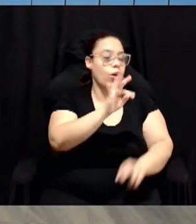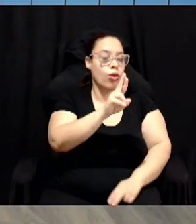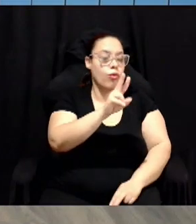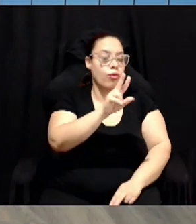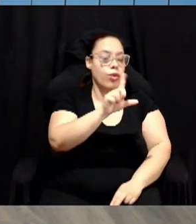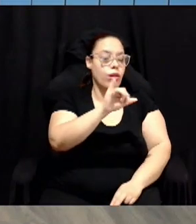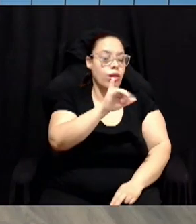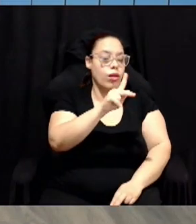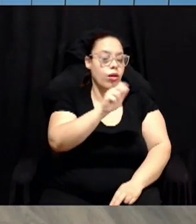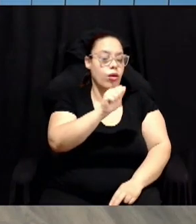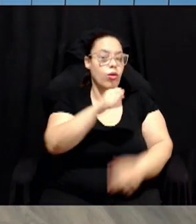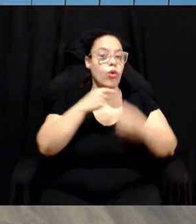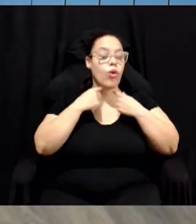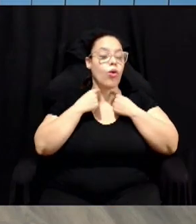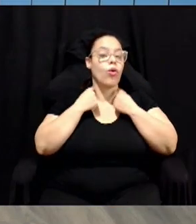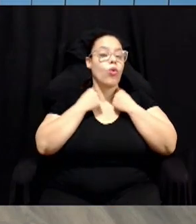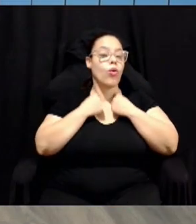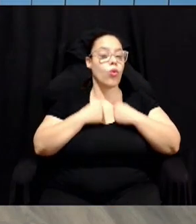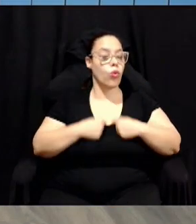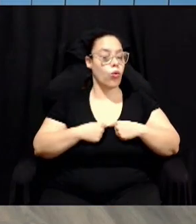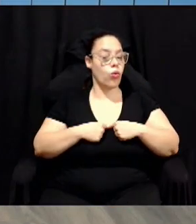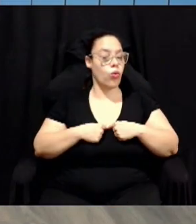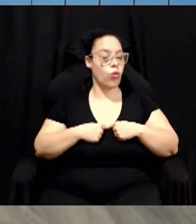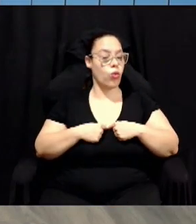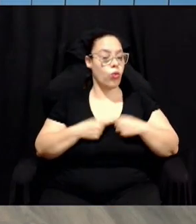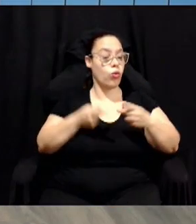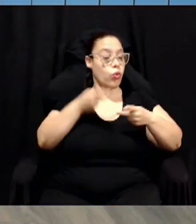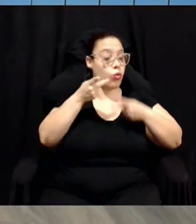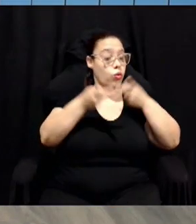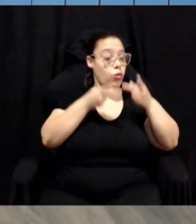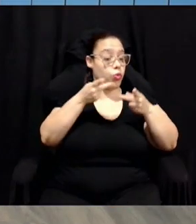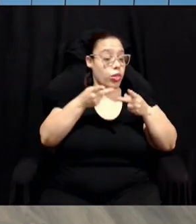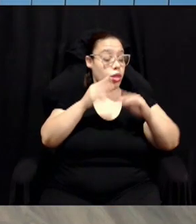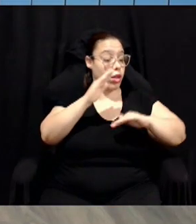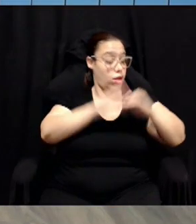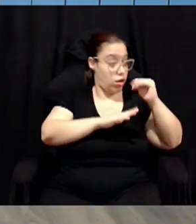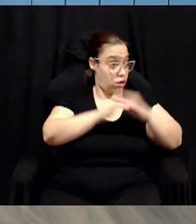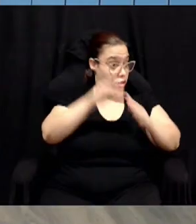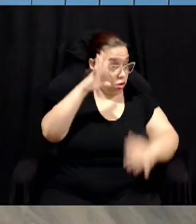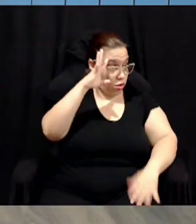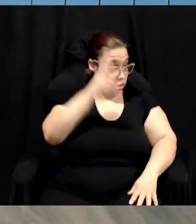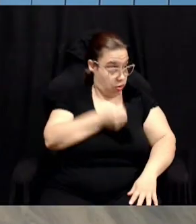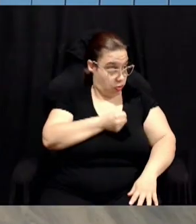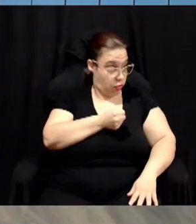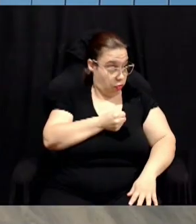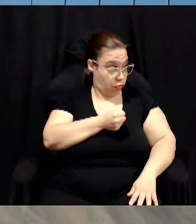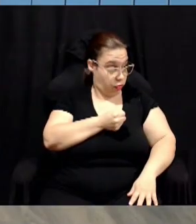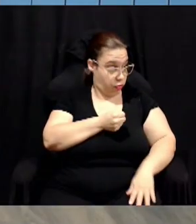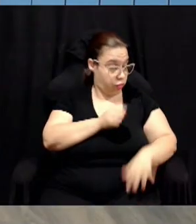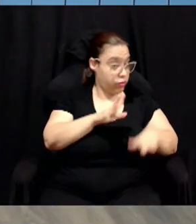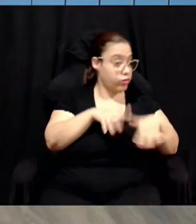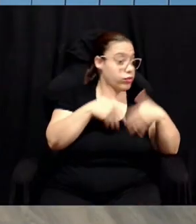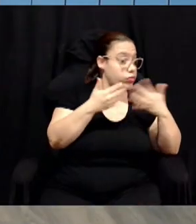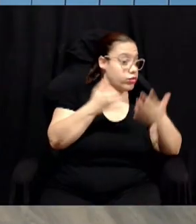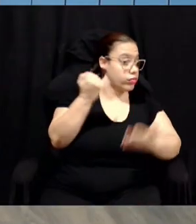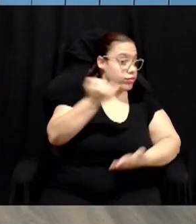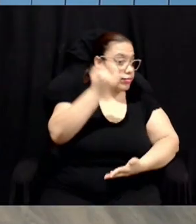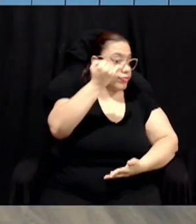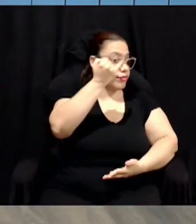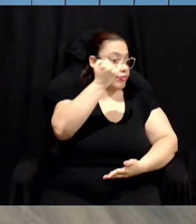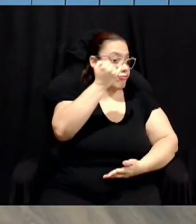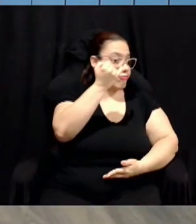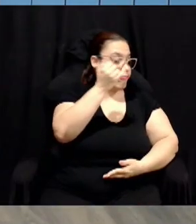da doença de Parkinson? Falar um pouquinho dessas ações de conscientização, o quanto elas são importantes, não só